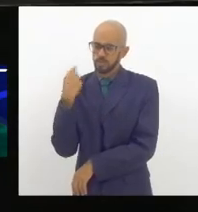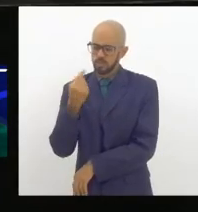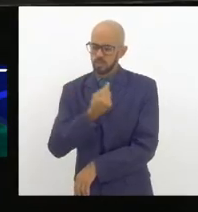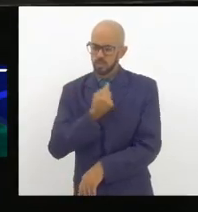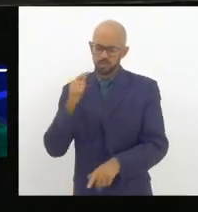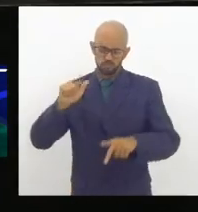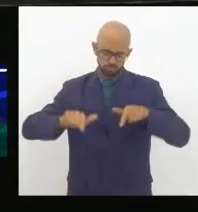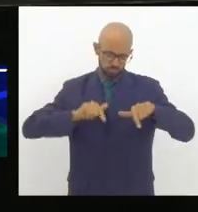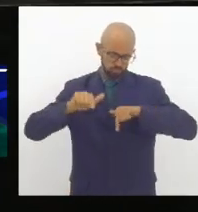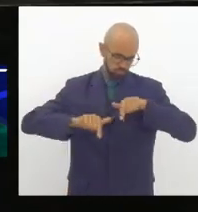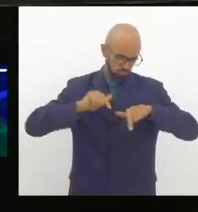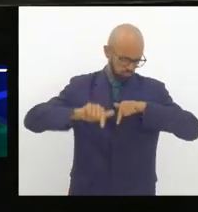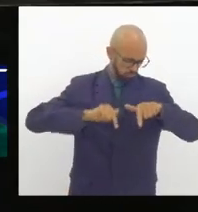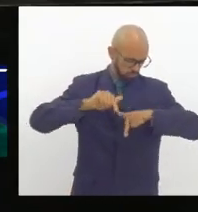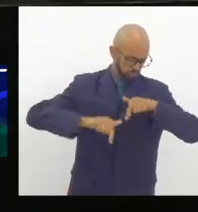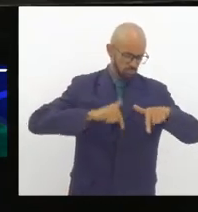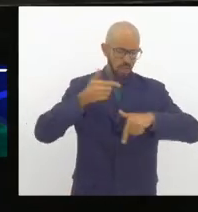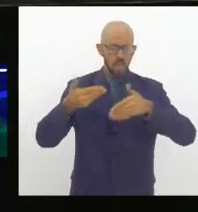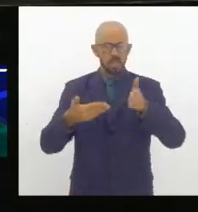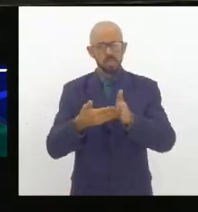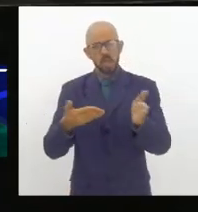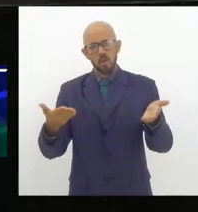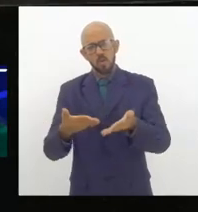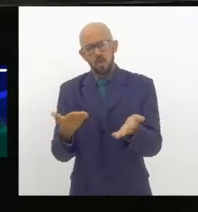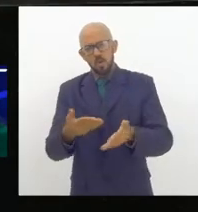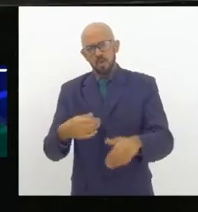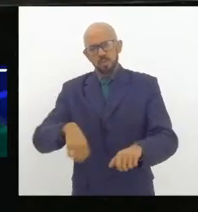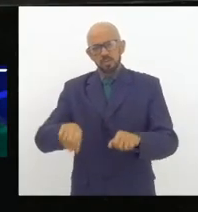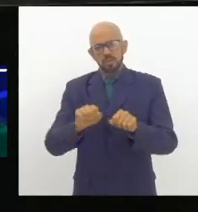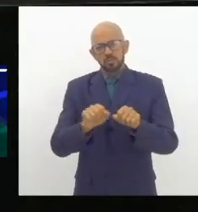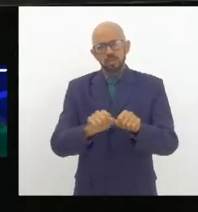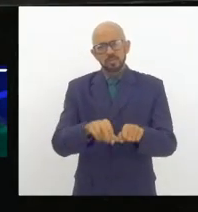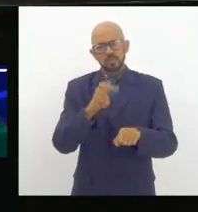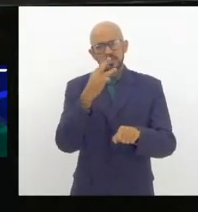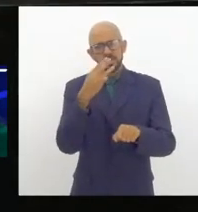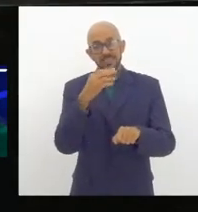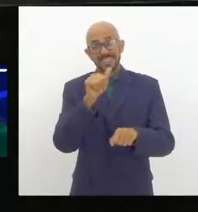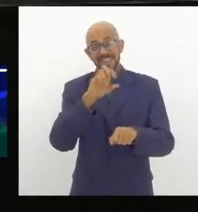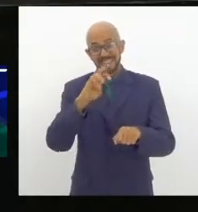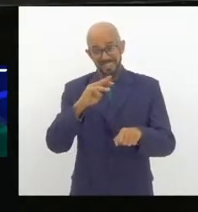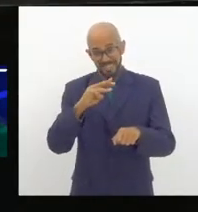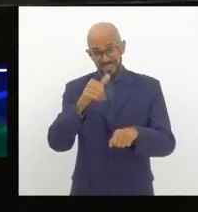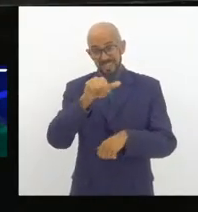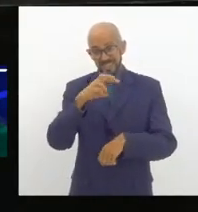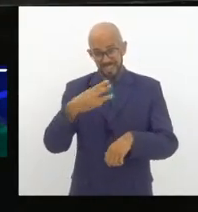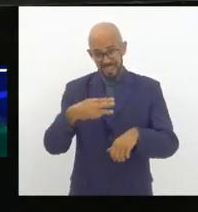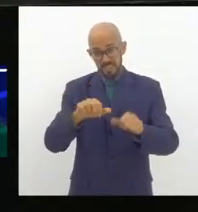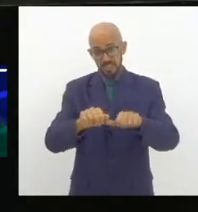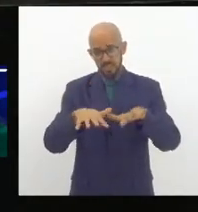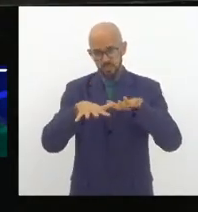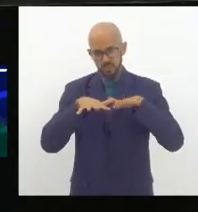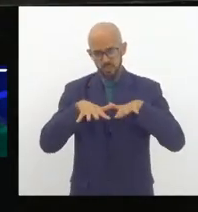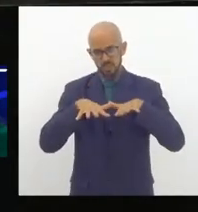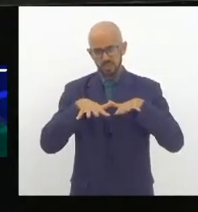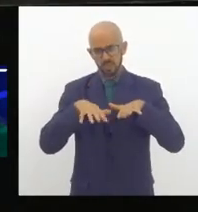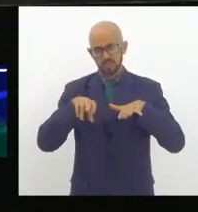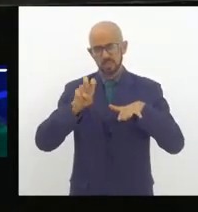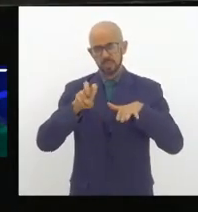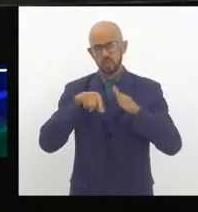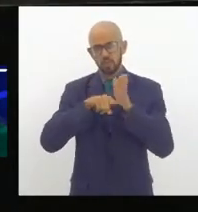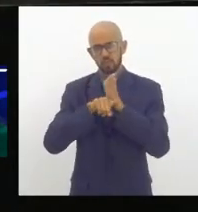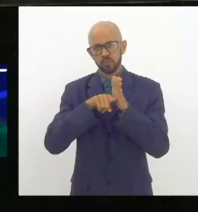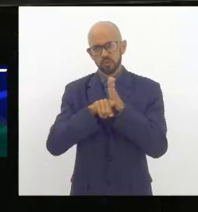bastante tempo até a presente data foram feitas Três audiências 13 audiências públicas e cinco